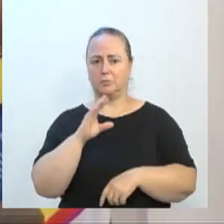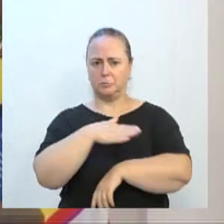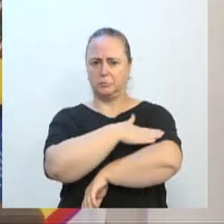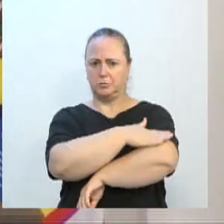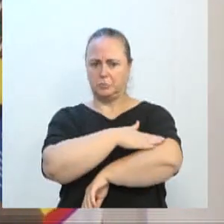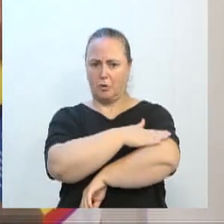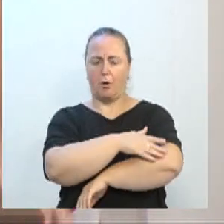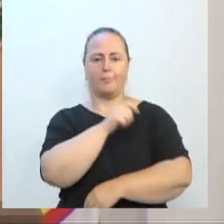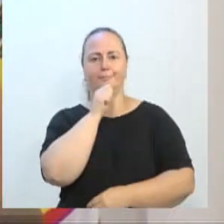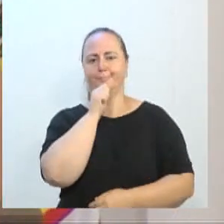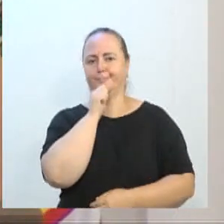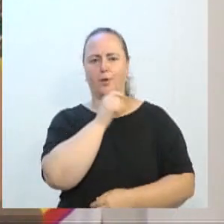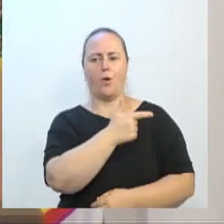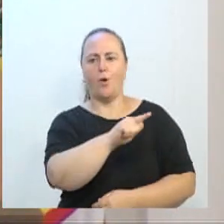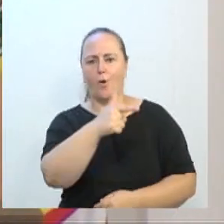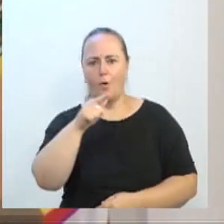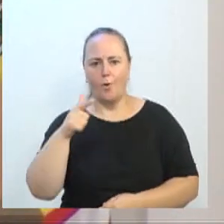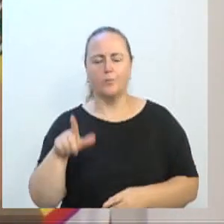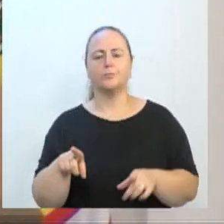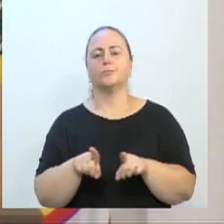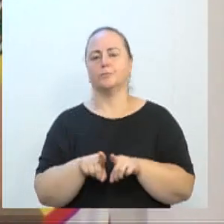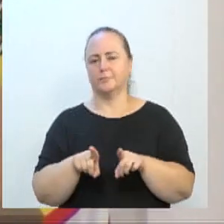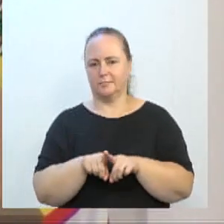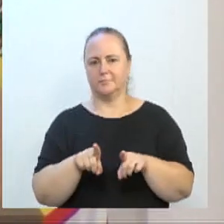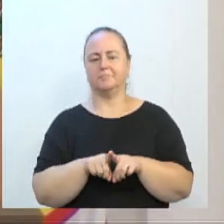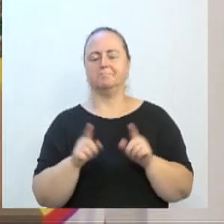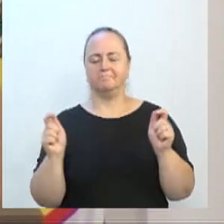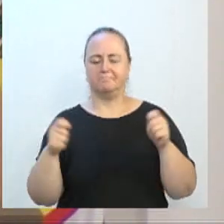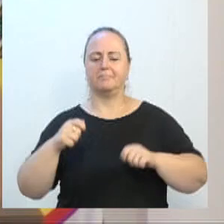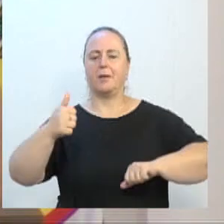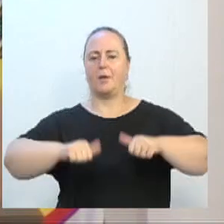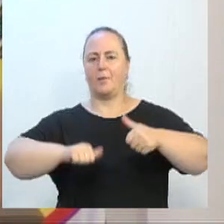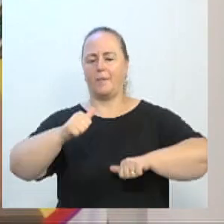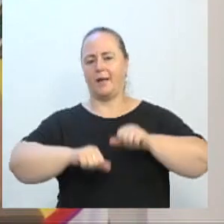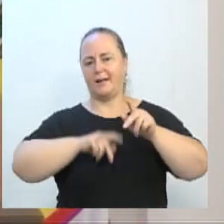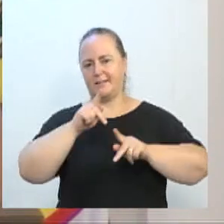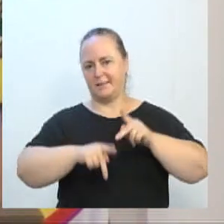mas parques e outras iniciativas que também tragam essa qualidade para a nossa população. Muito obrigado.